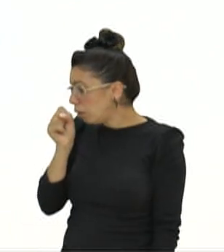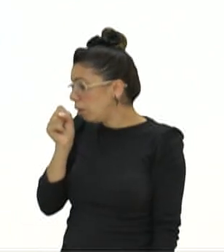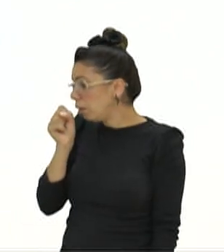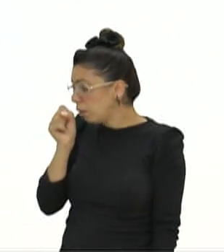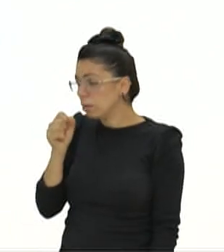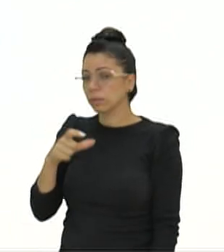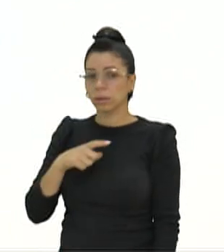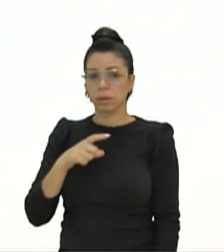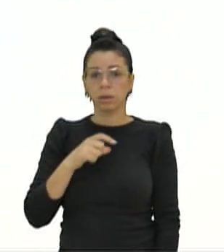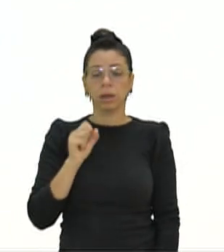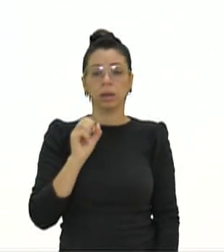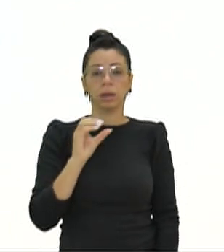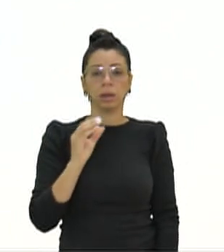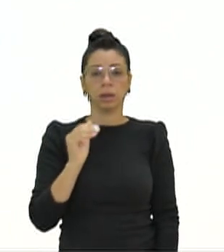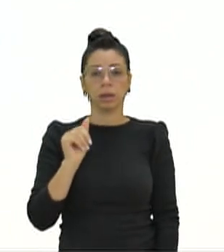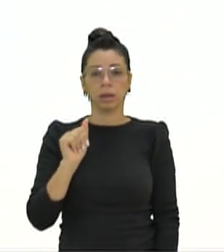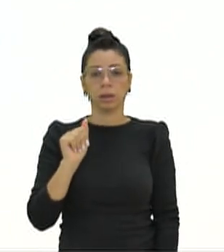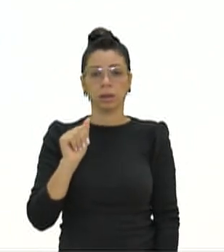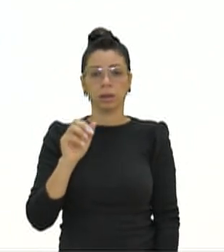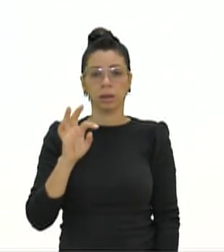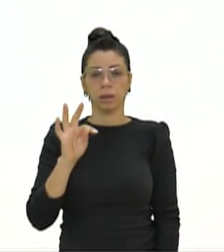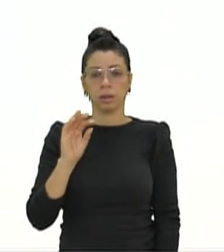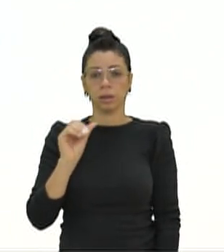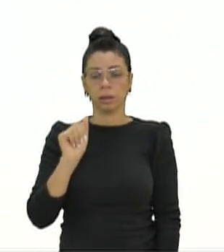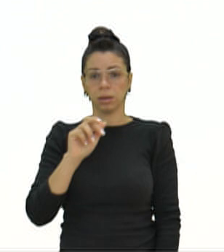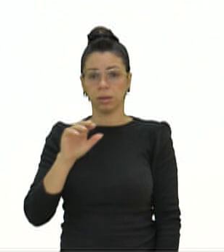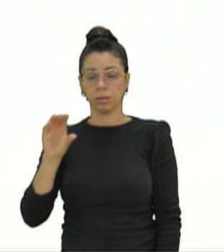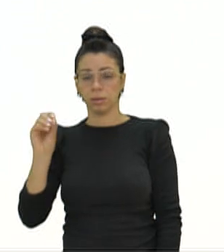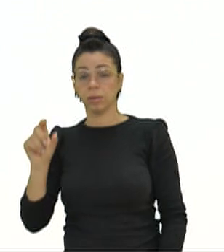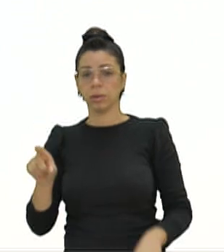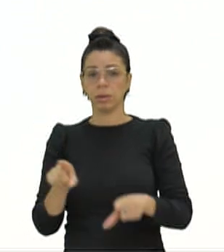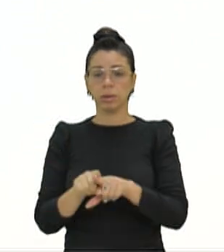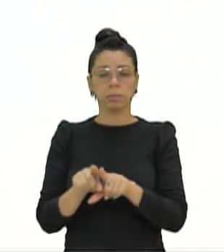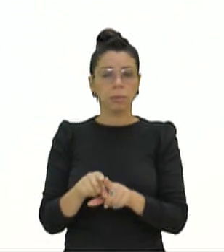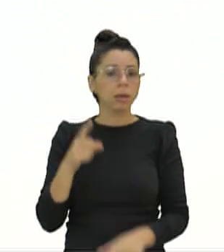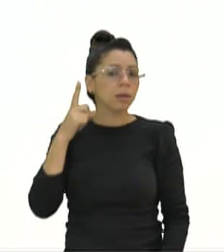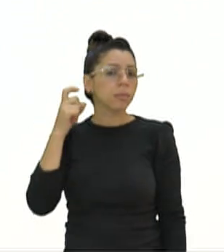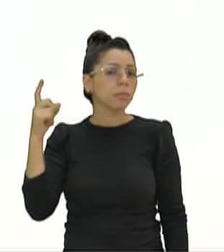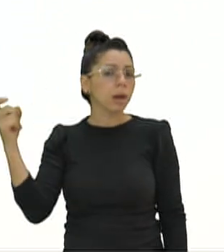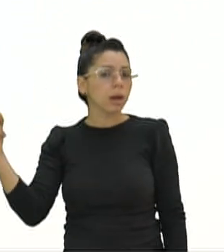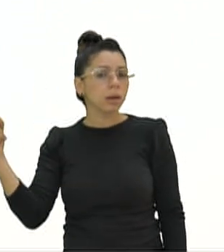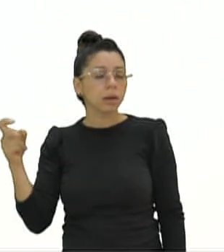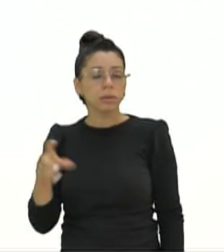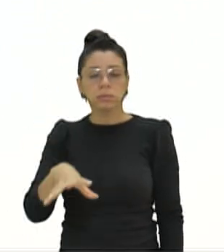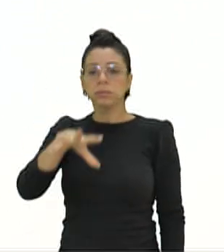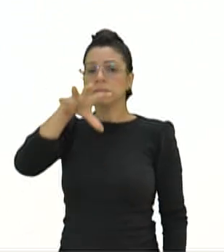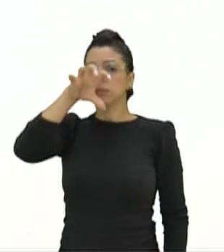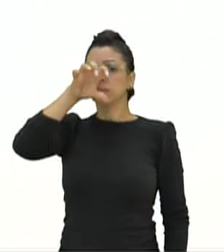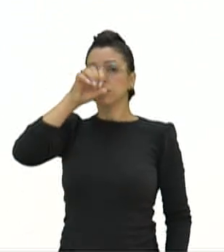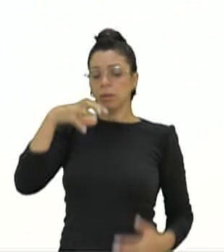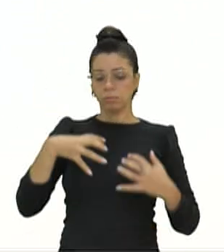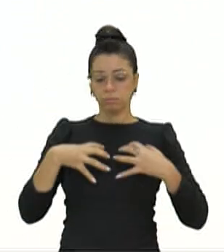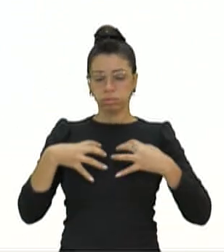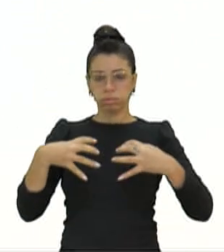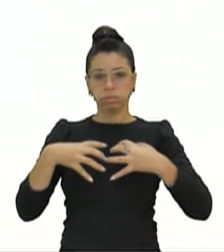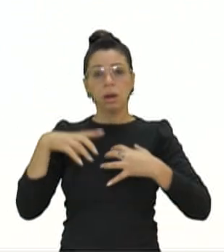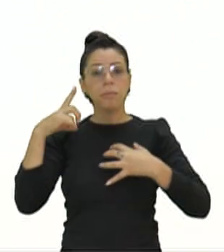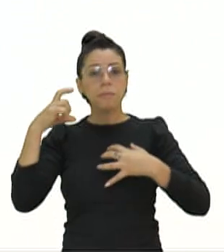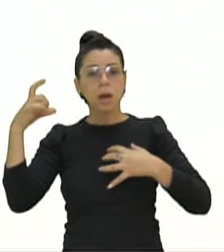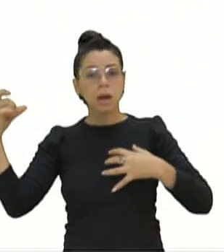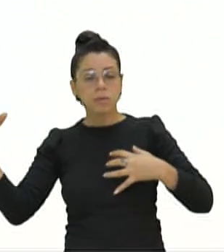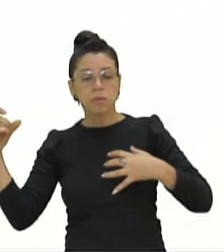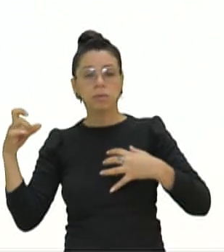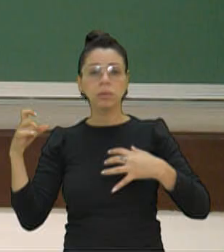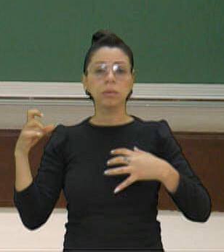carregada de catarro, né? E chiado no peito. Então, quando ela respira, dá para ouvir um barulho que a gente